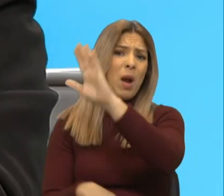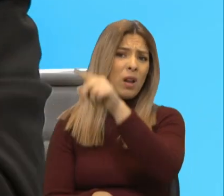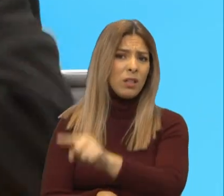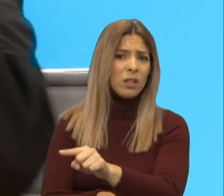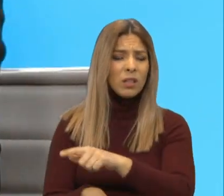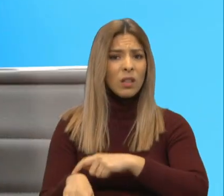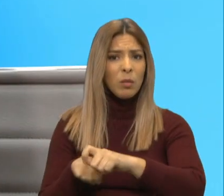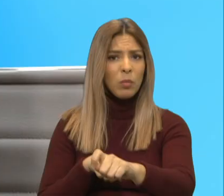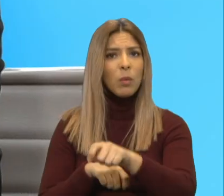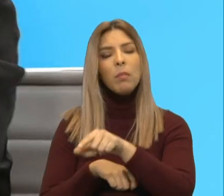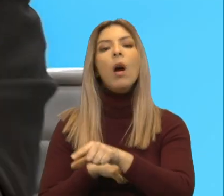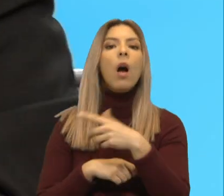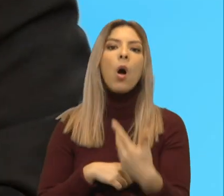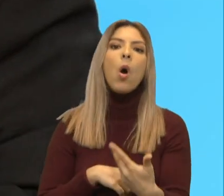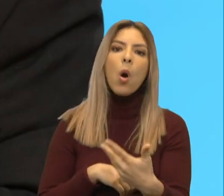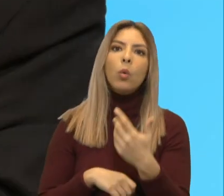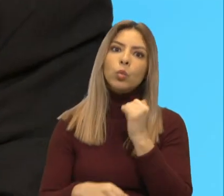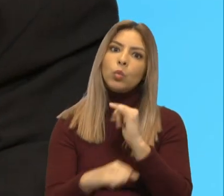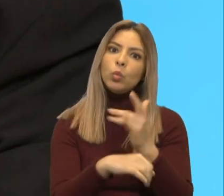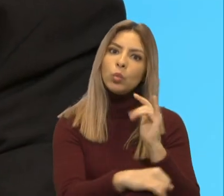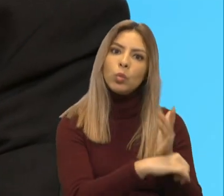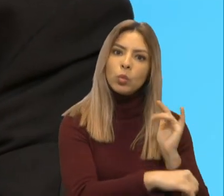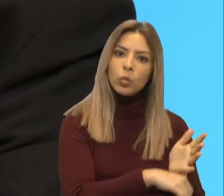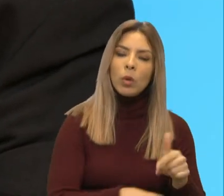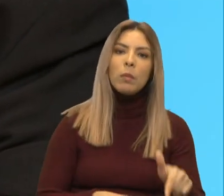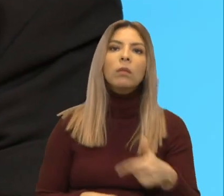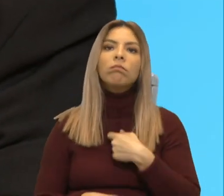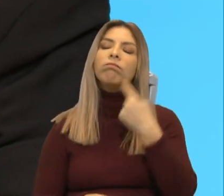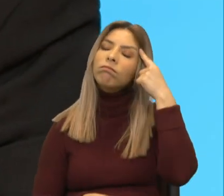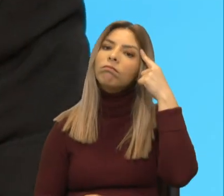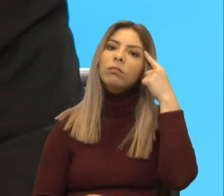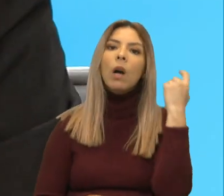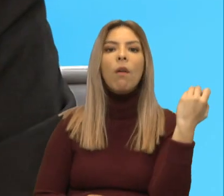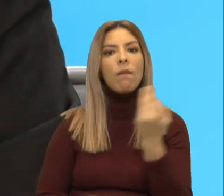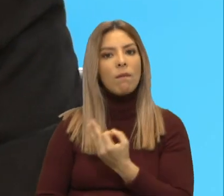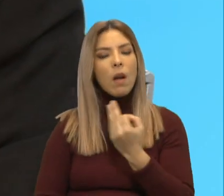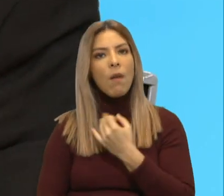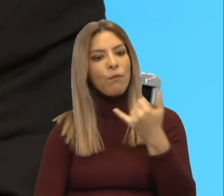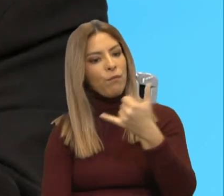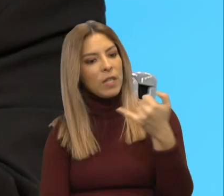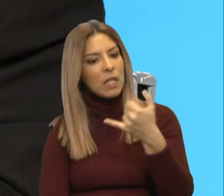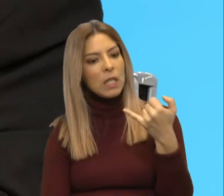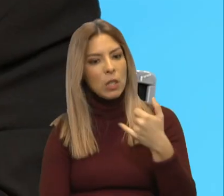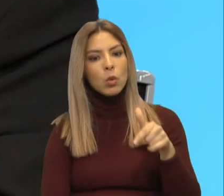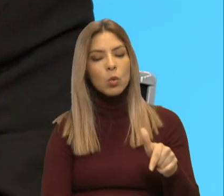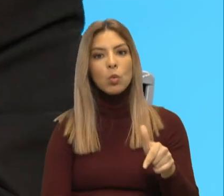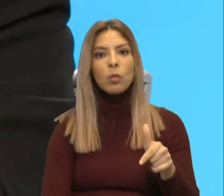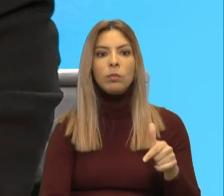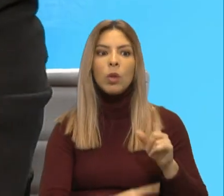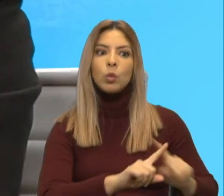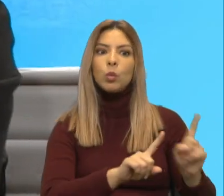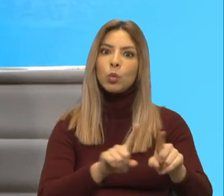Foi possível abrir novas paróquias. Eu, quando cheguei à Diocese de Tete, tínhamos 25 paróquias em funcionamento.